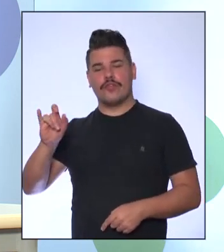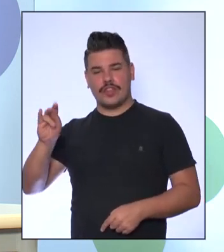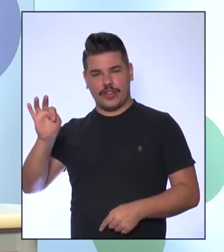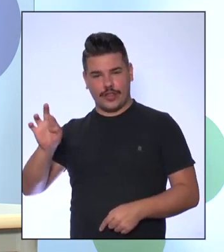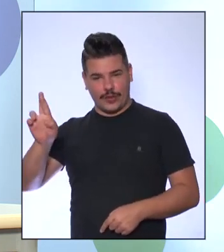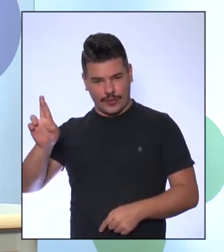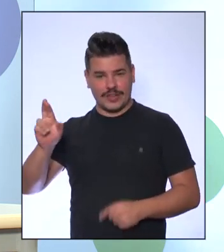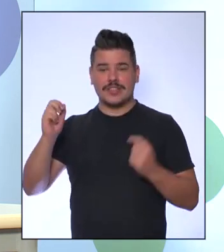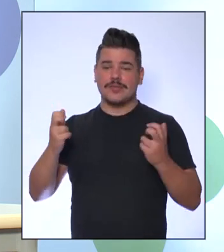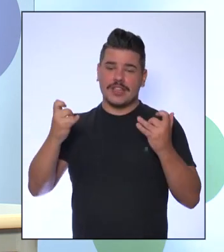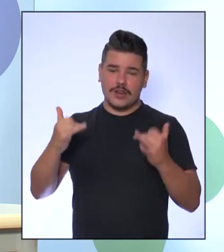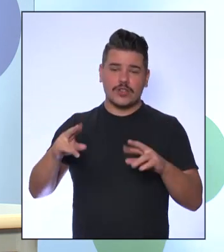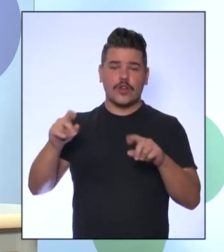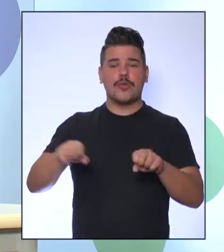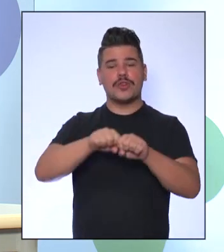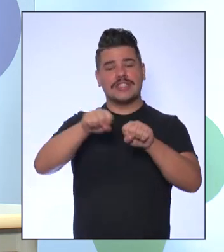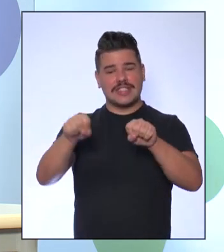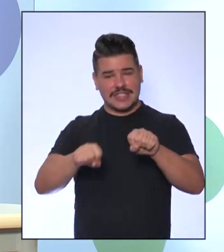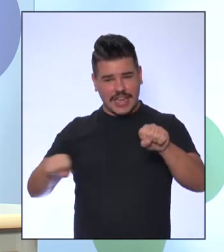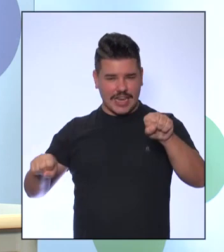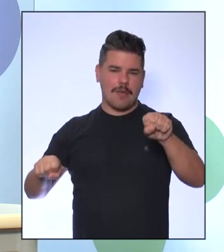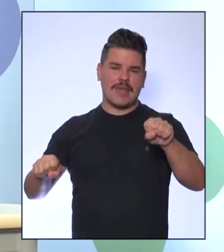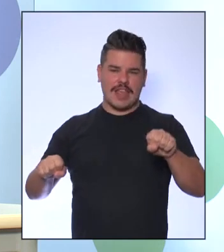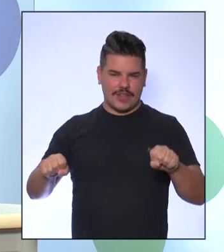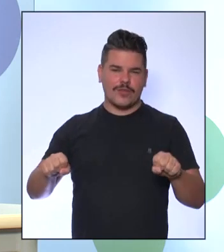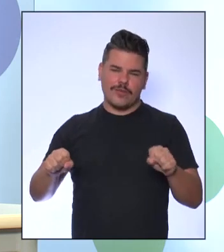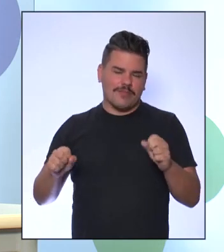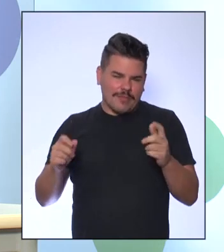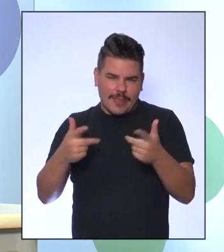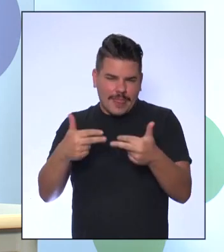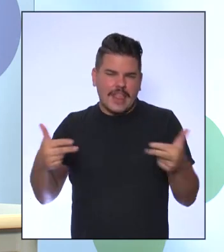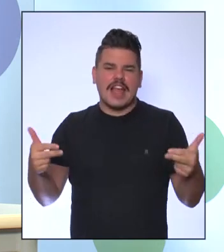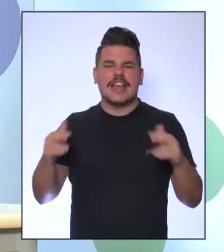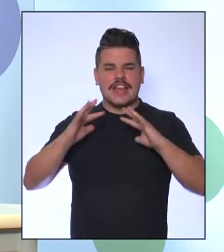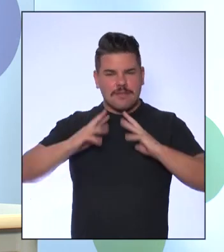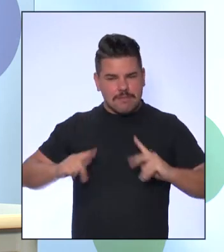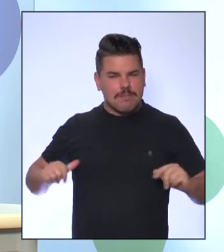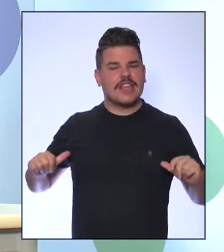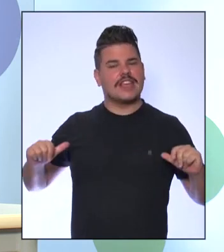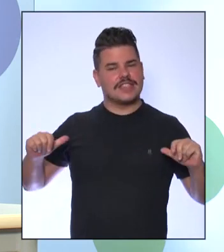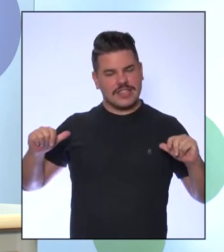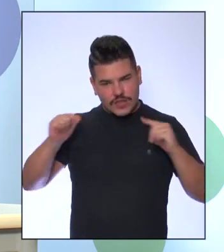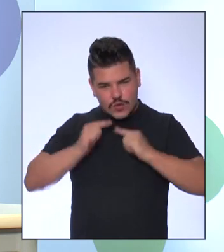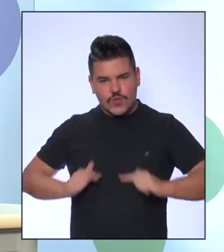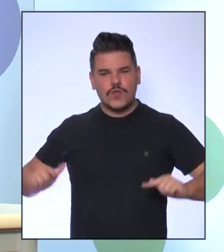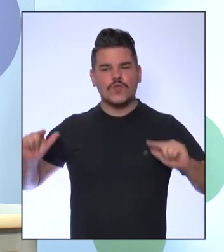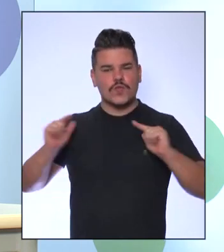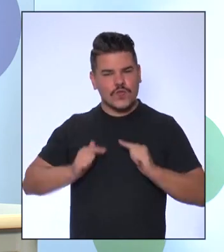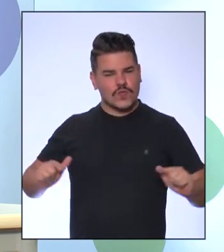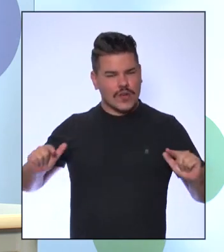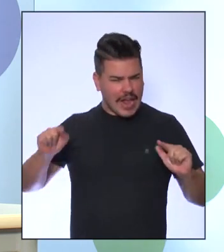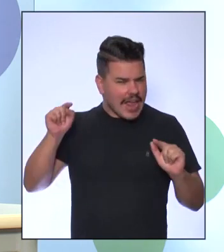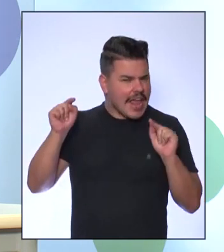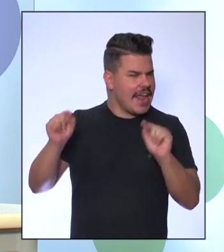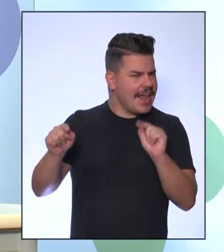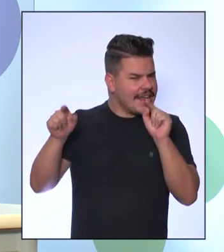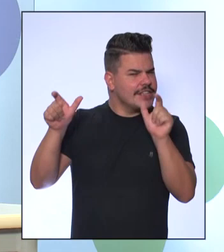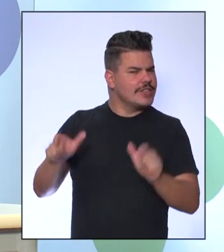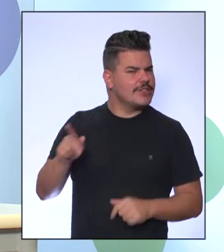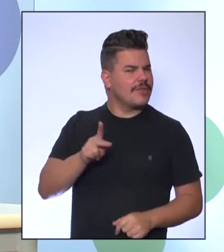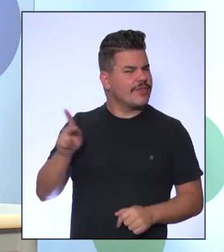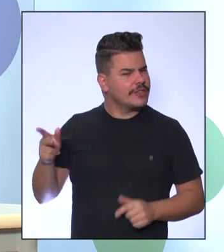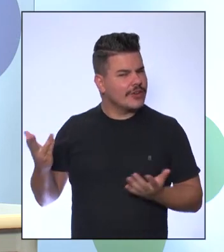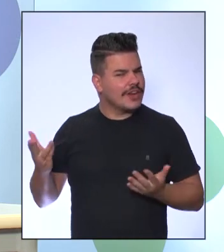básico, a Vitória Maria falando sobre higienização e limpeza. É isso mesmo, professora Priscila?